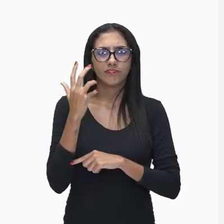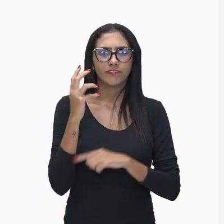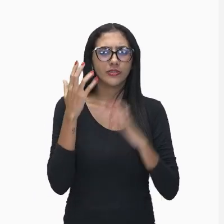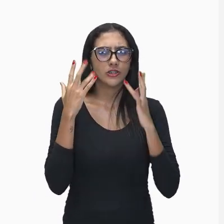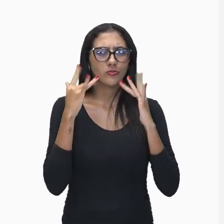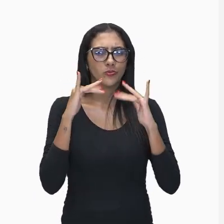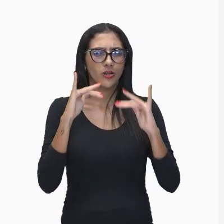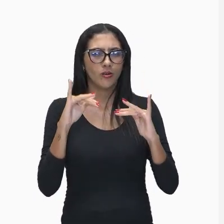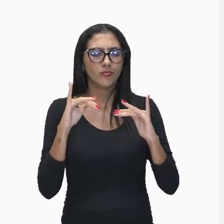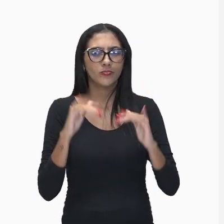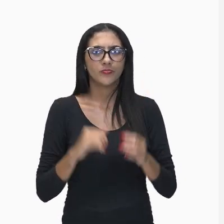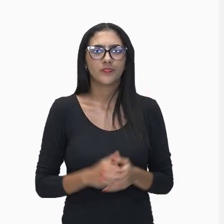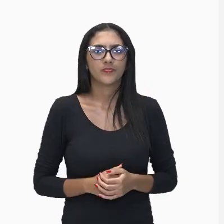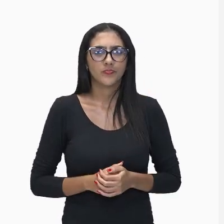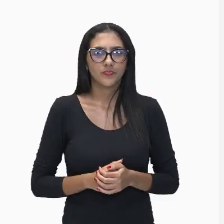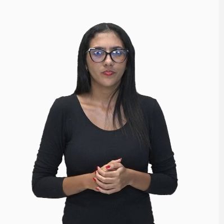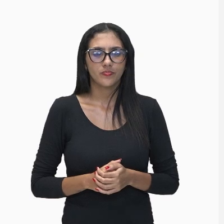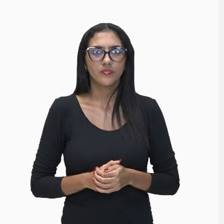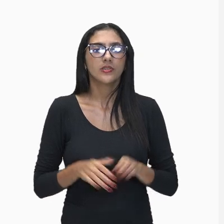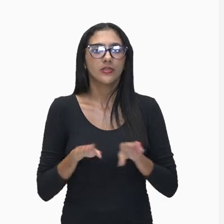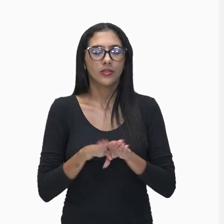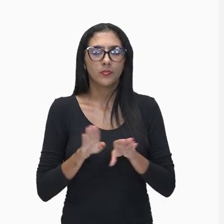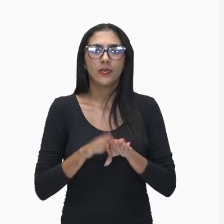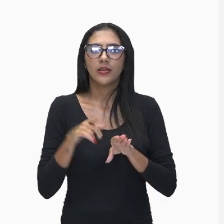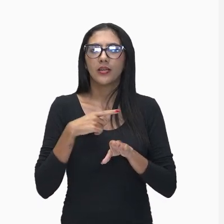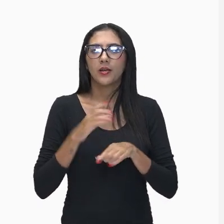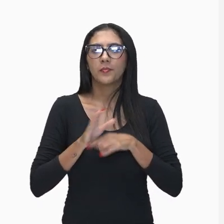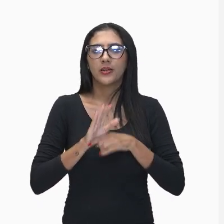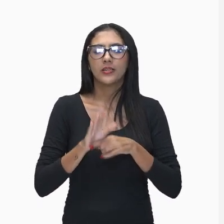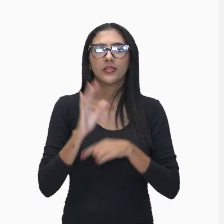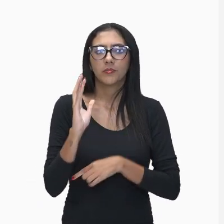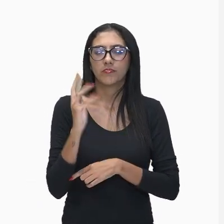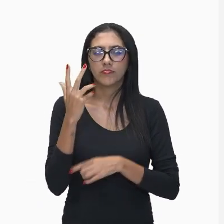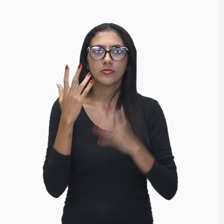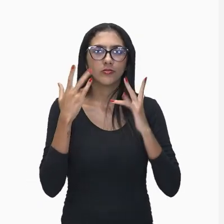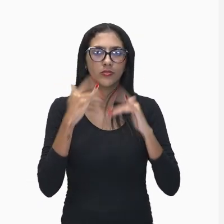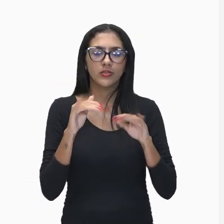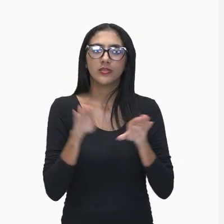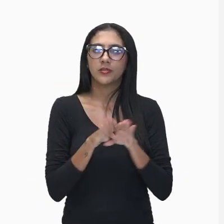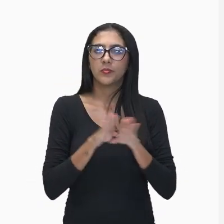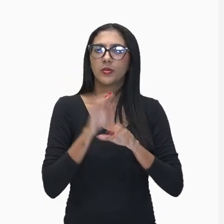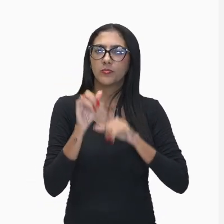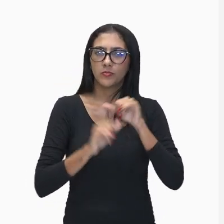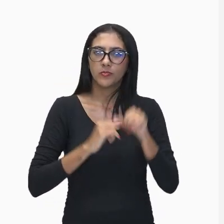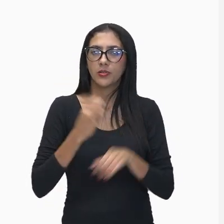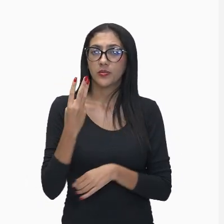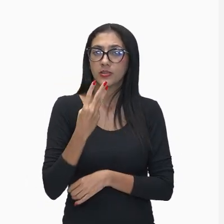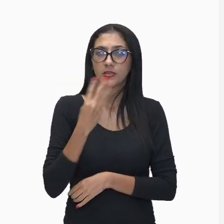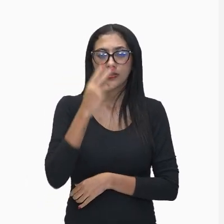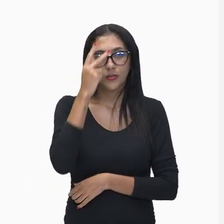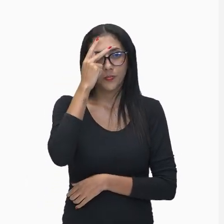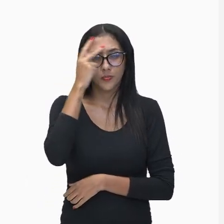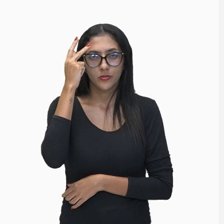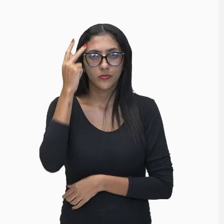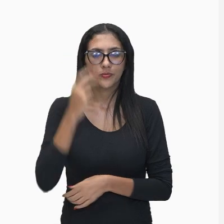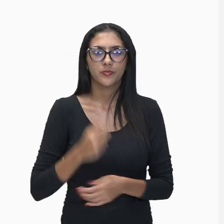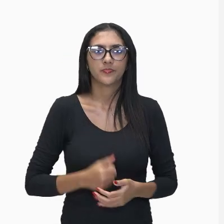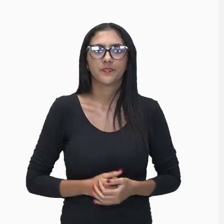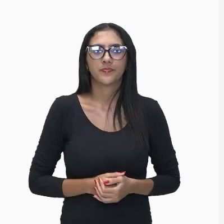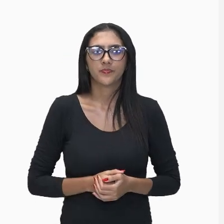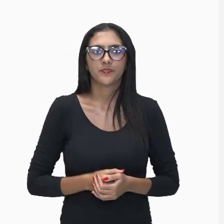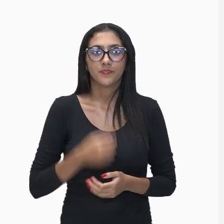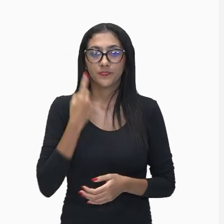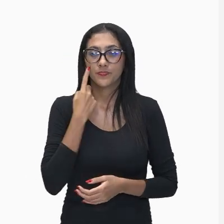que aí nós vamos ter este verbo como impessoal e ele deve ficar na terceira pessoa do singular, nessa indicação de tempo, ok?